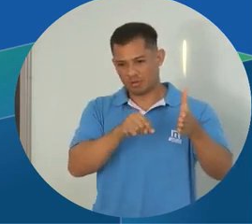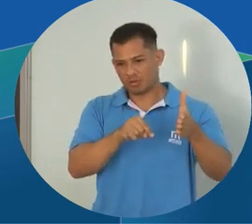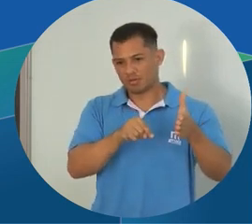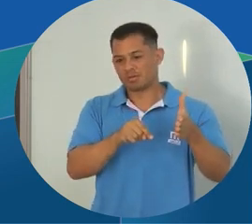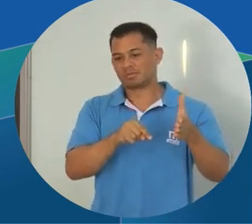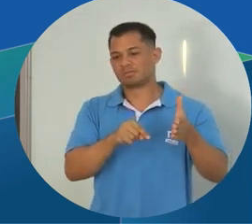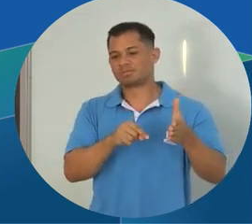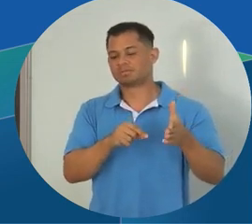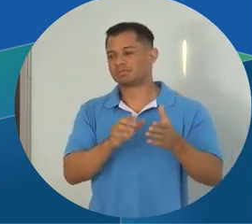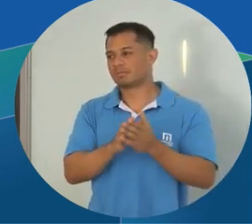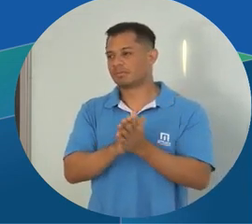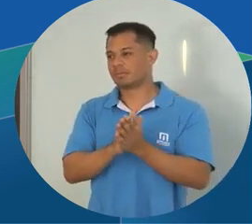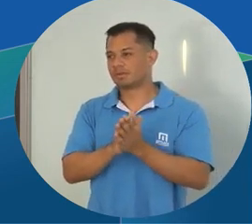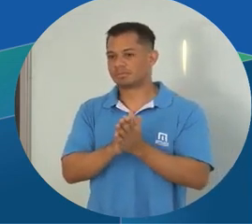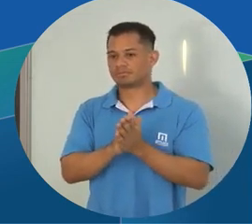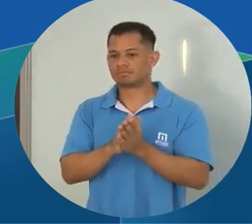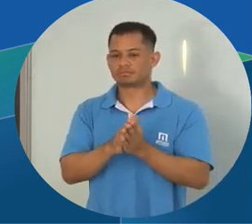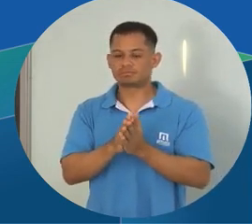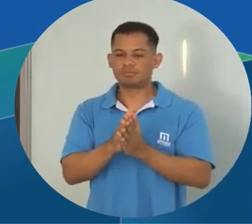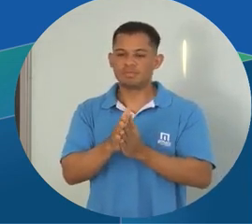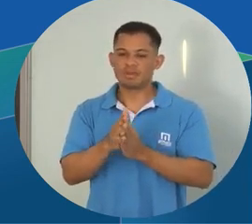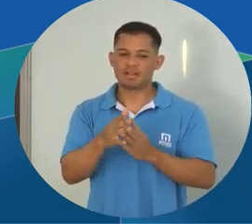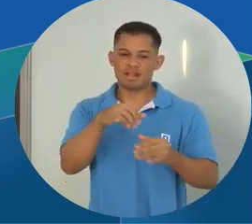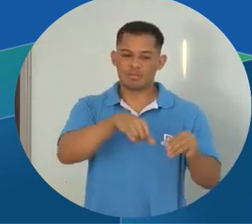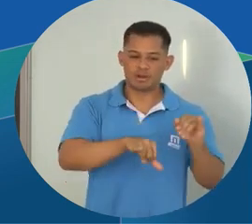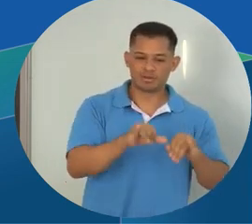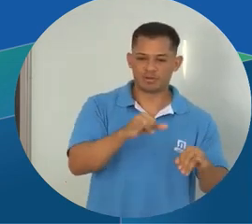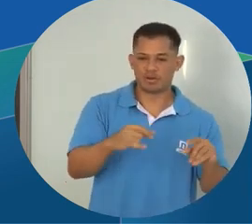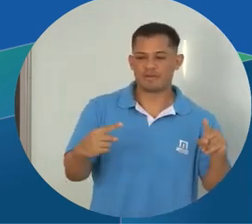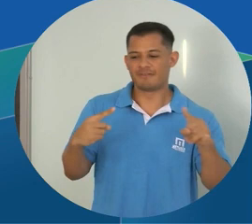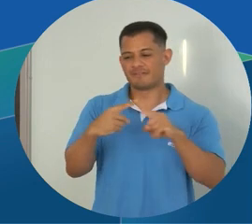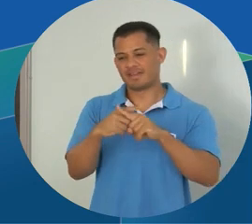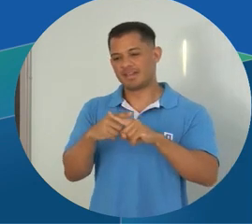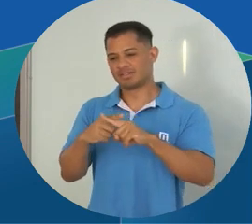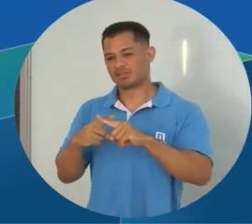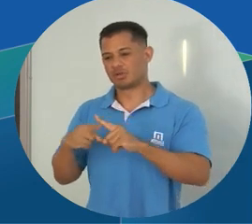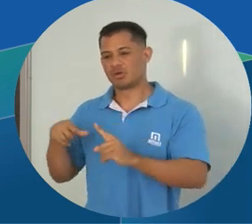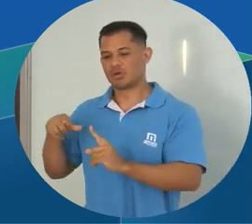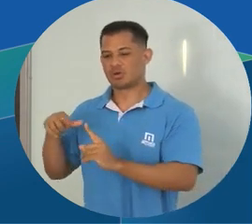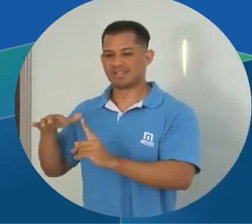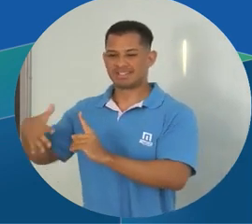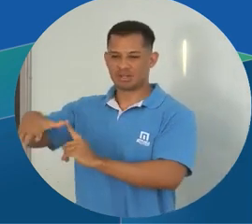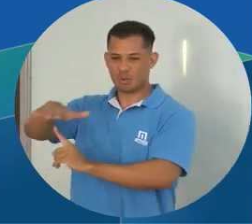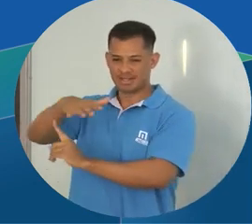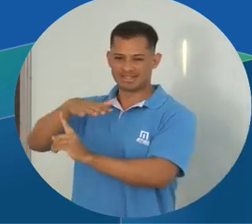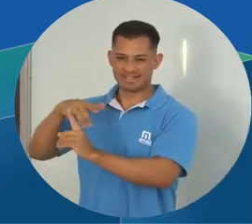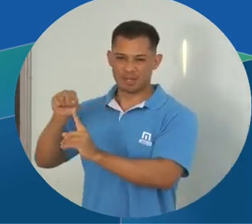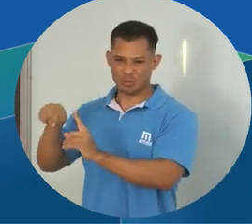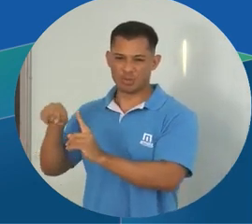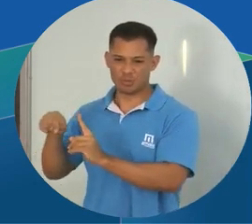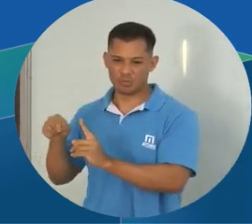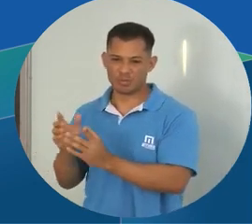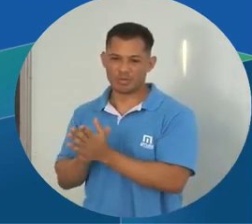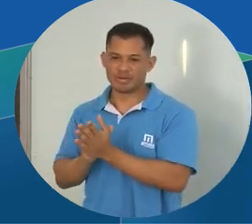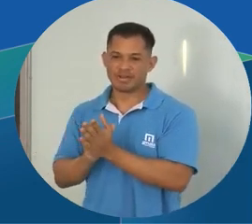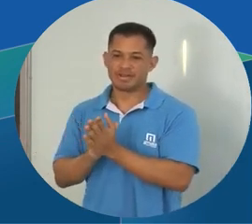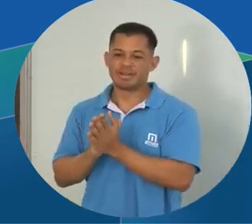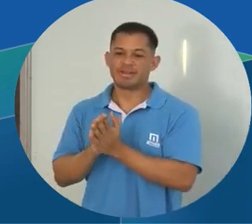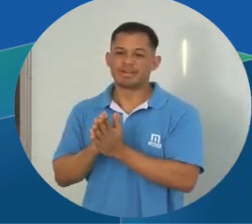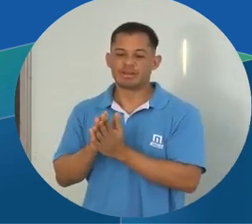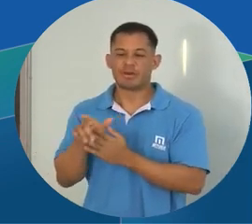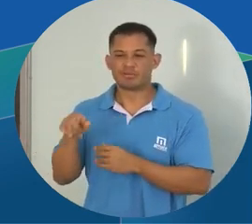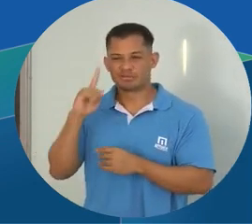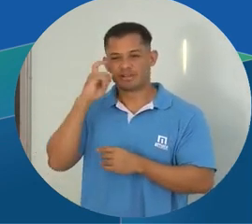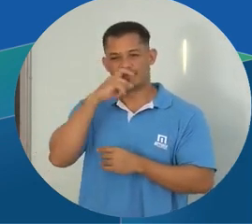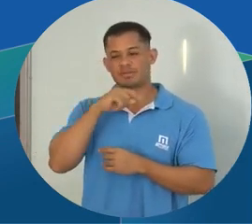considerada laboratório versus situação in loco, essa compatibilização de situações foi um dos